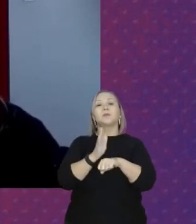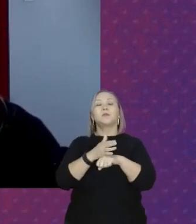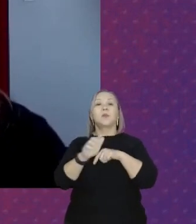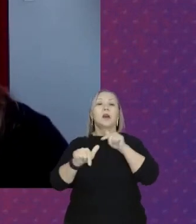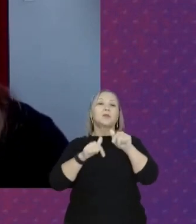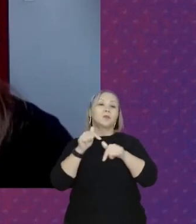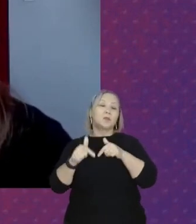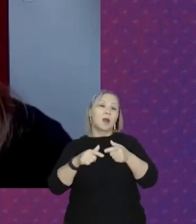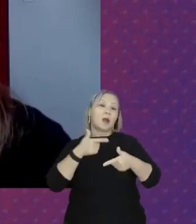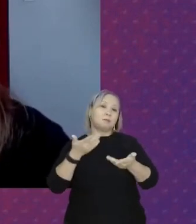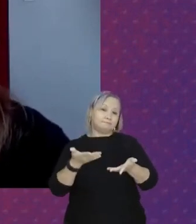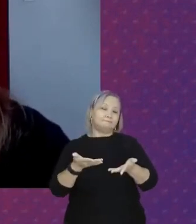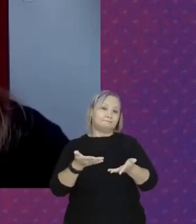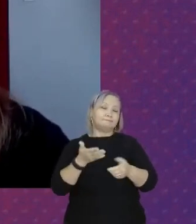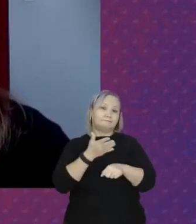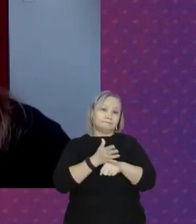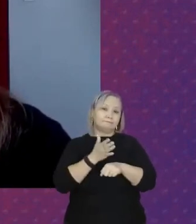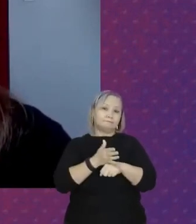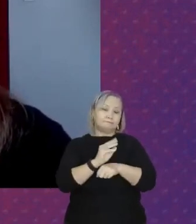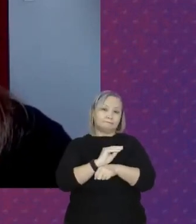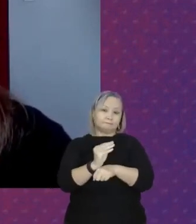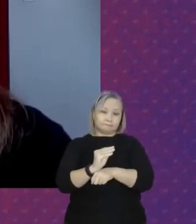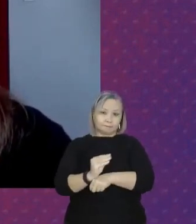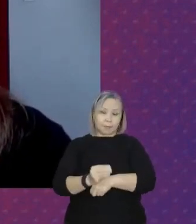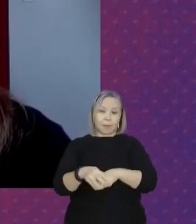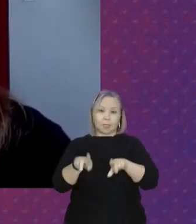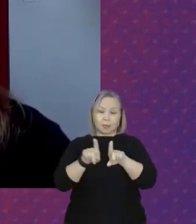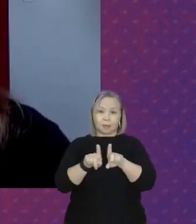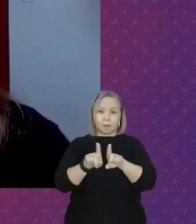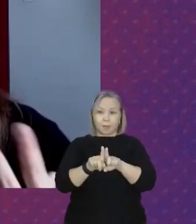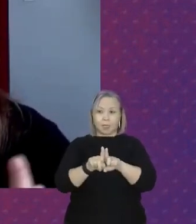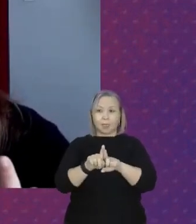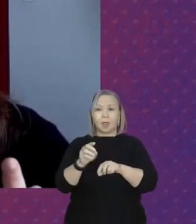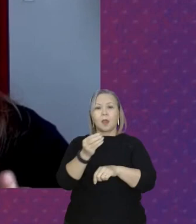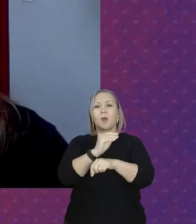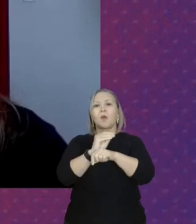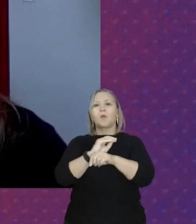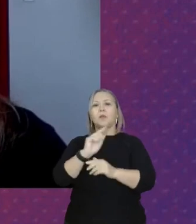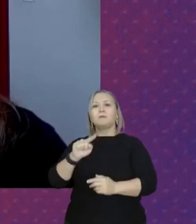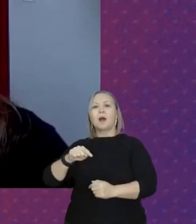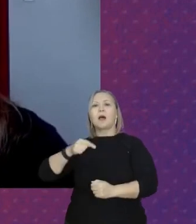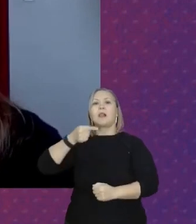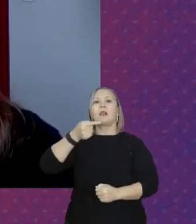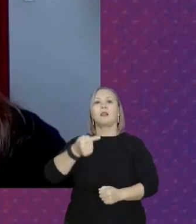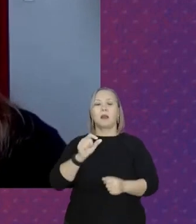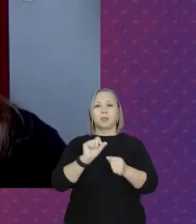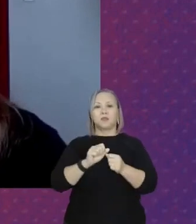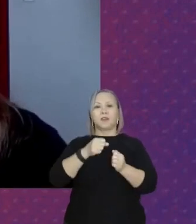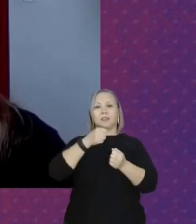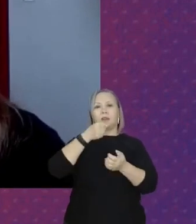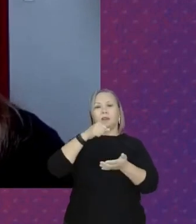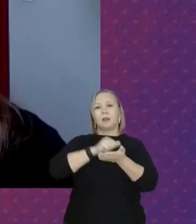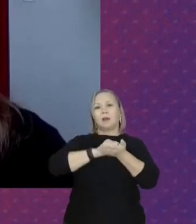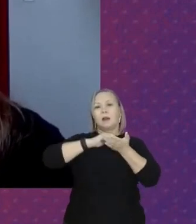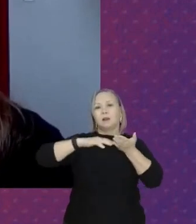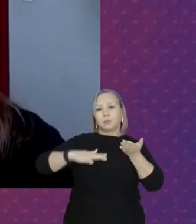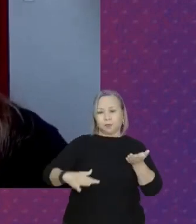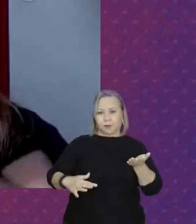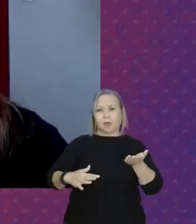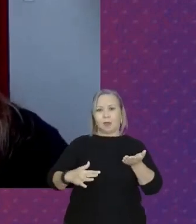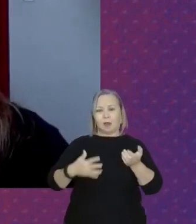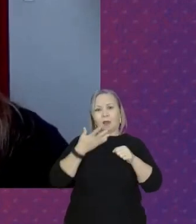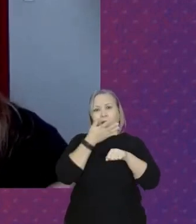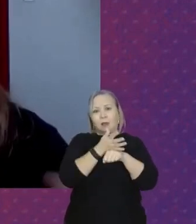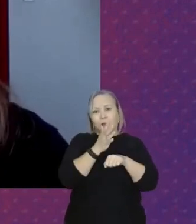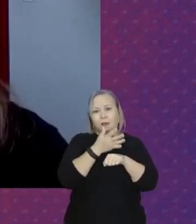de cuidado, é que o cuidado vai além de fazer atividades, né? Eu falei